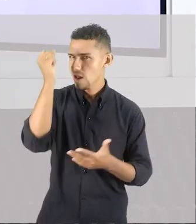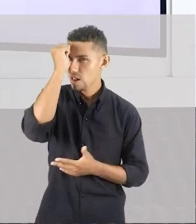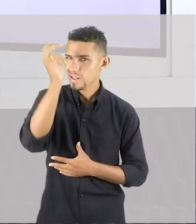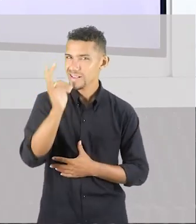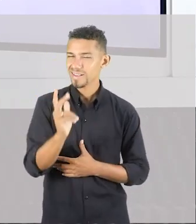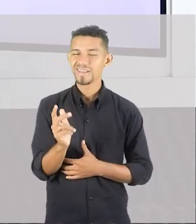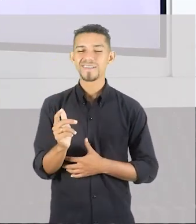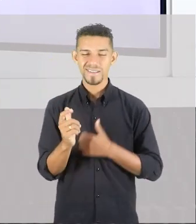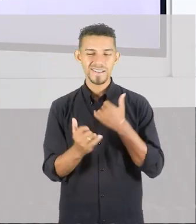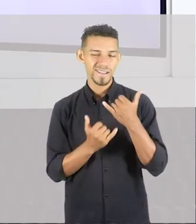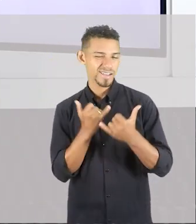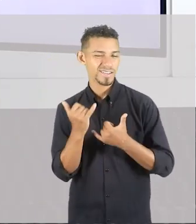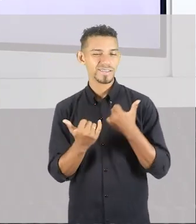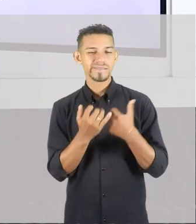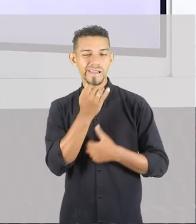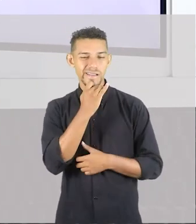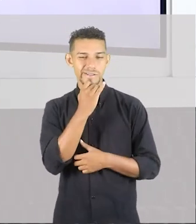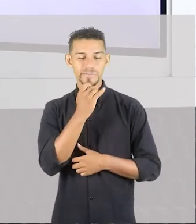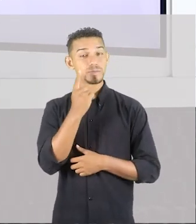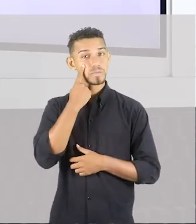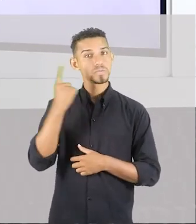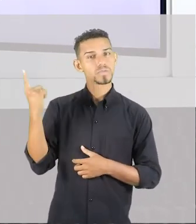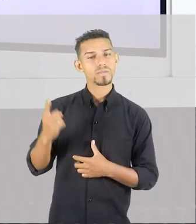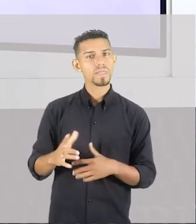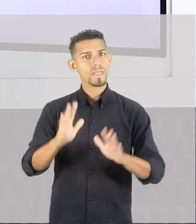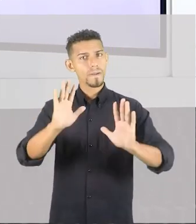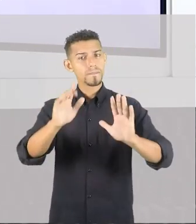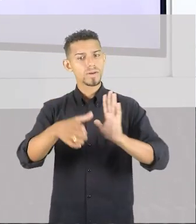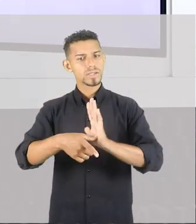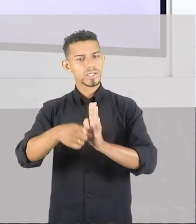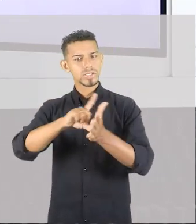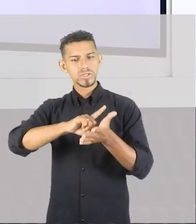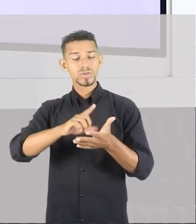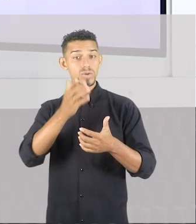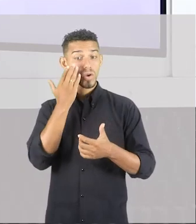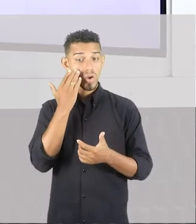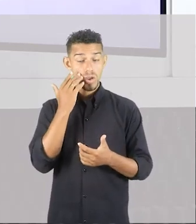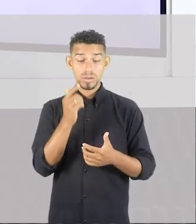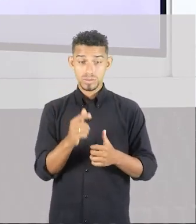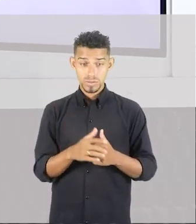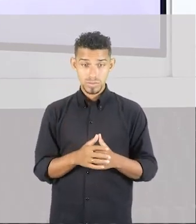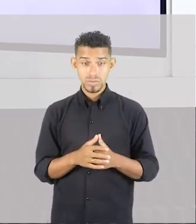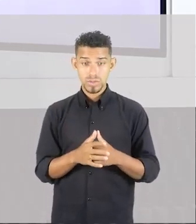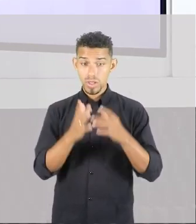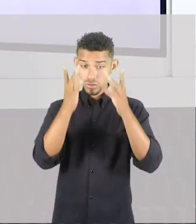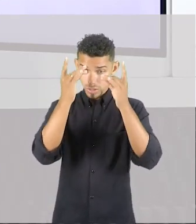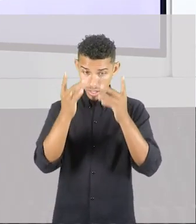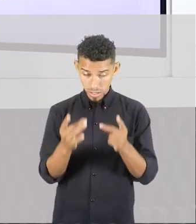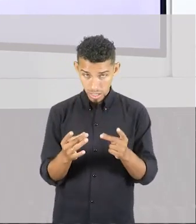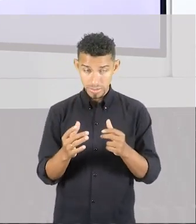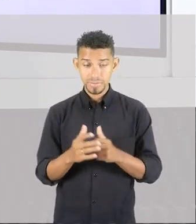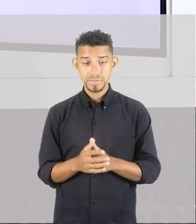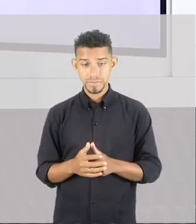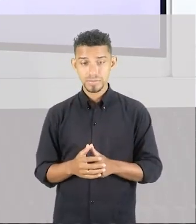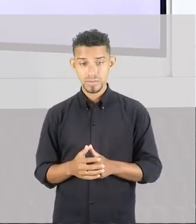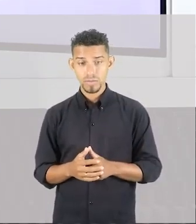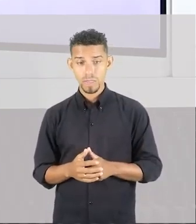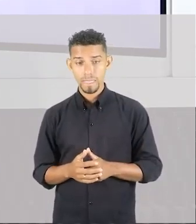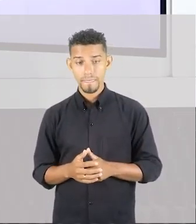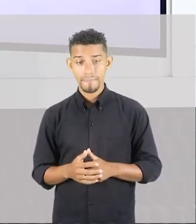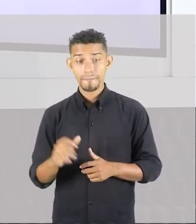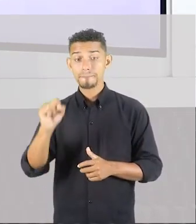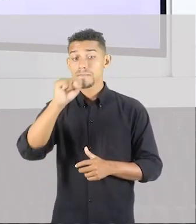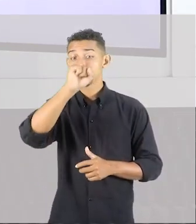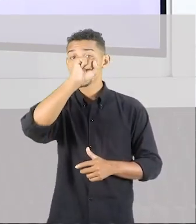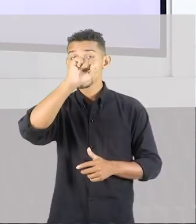exemplo aqui. Só que antes eu queria chamar chamar a atenção de vocês para um detalhe. Isso é se